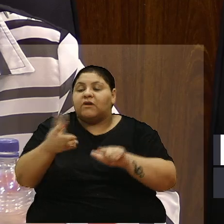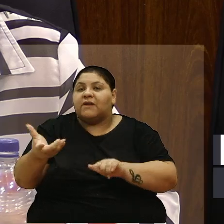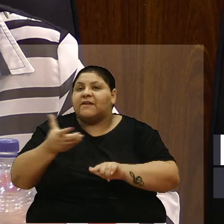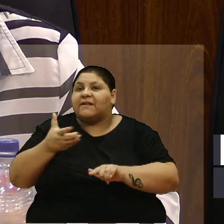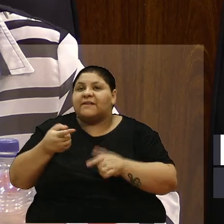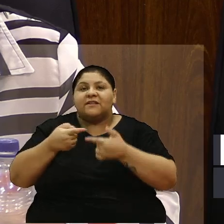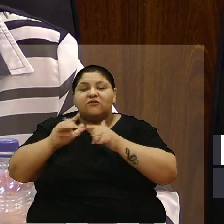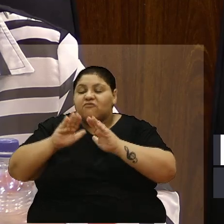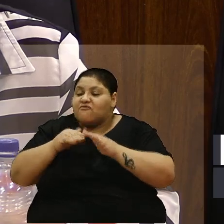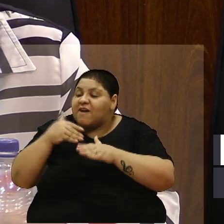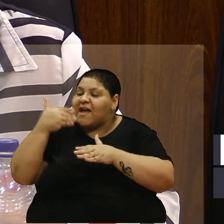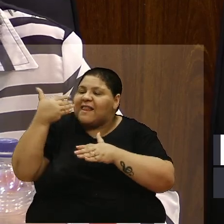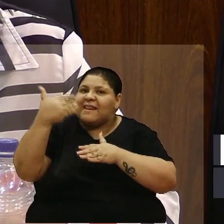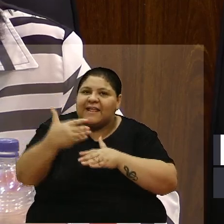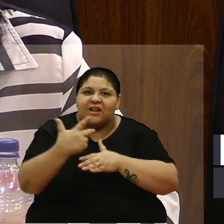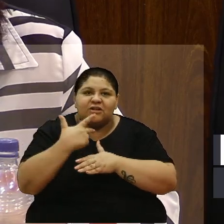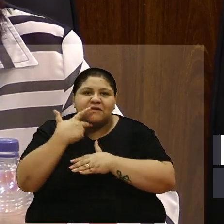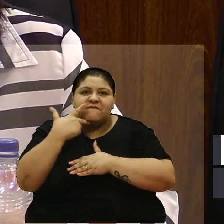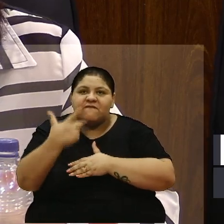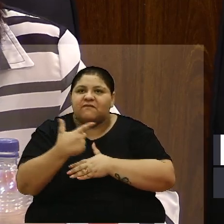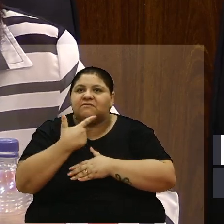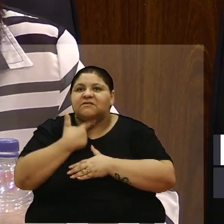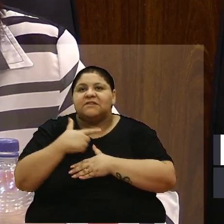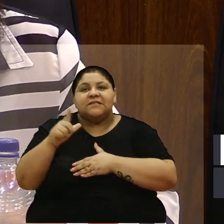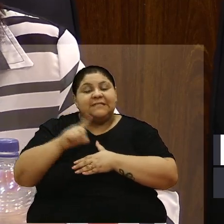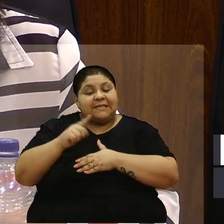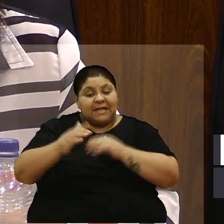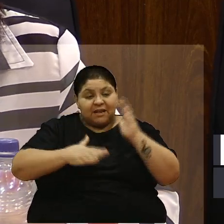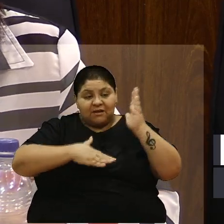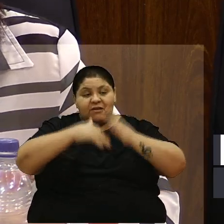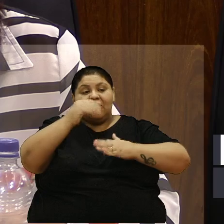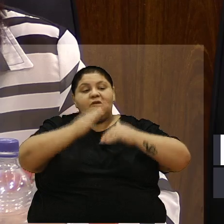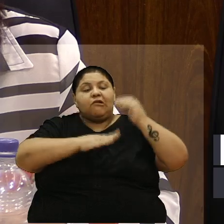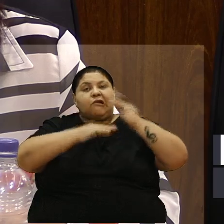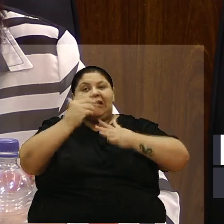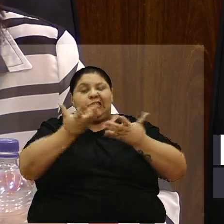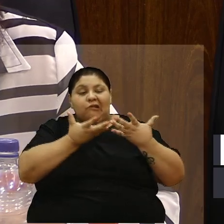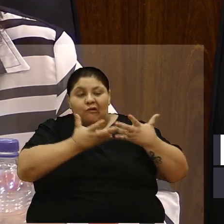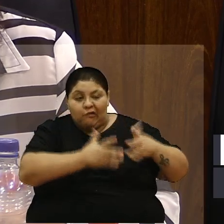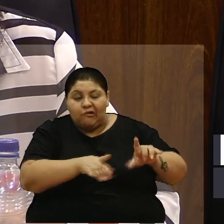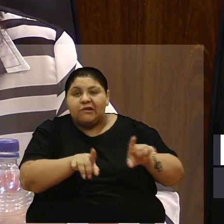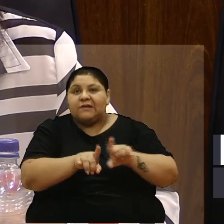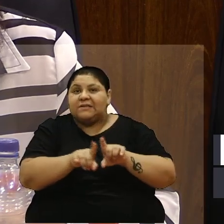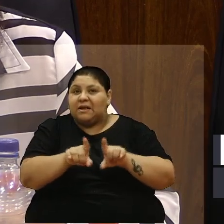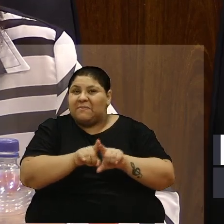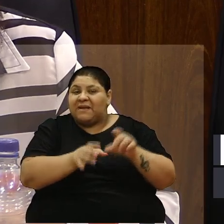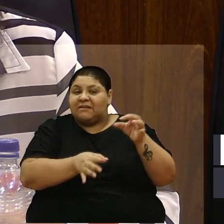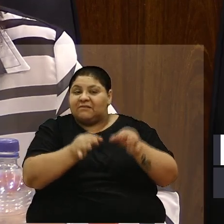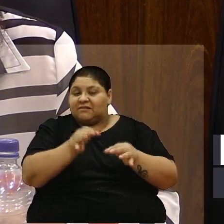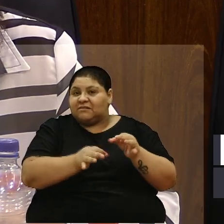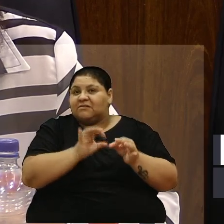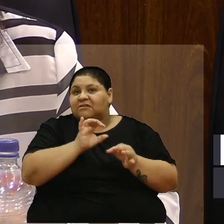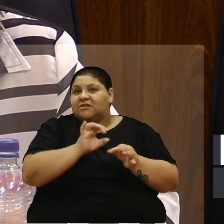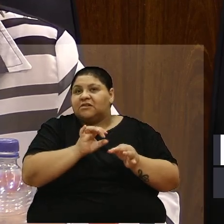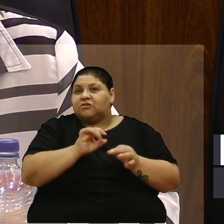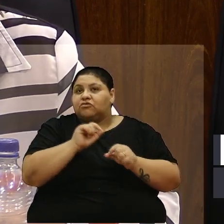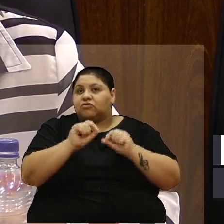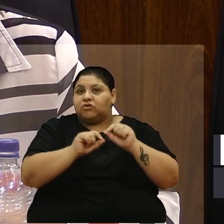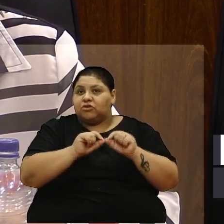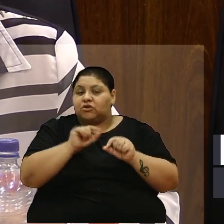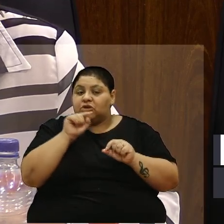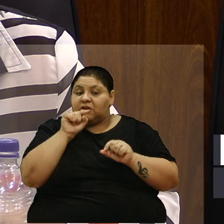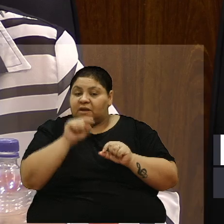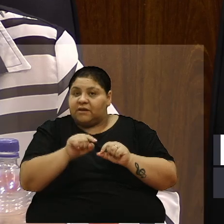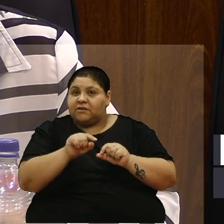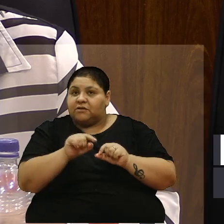nossa fala, da nossa vontade. Tem que estar na prática, tem que estar no repúdio e tem que estar na justiça de casos como esse, para que